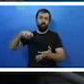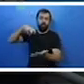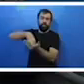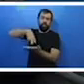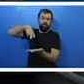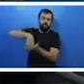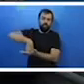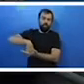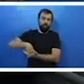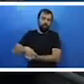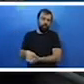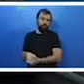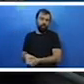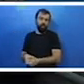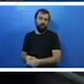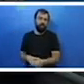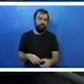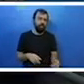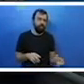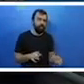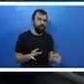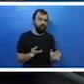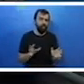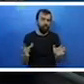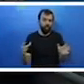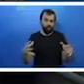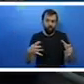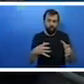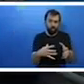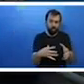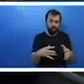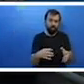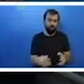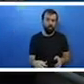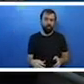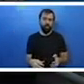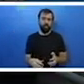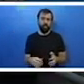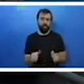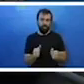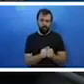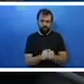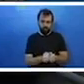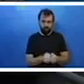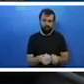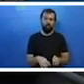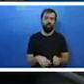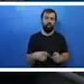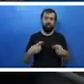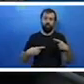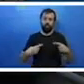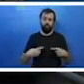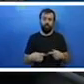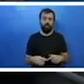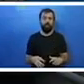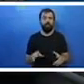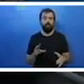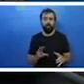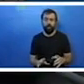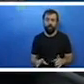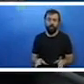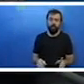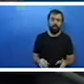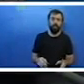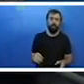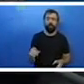muitas pessoas envolvidas, então eles precisavam de um culpado para servir de exemplo para o resto da população.